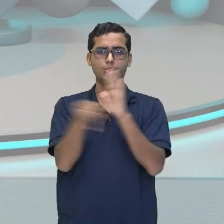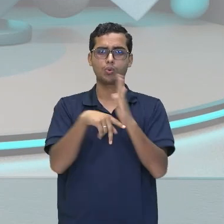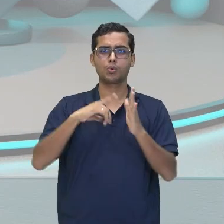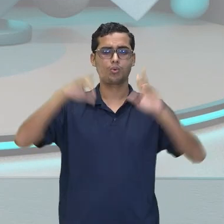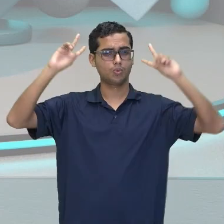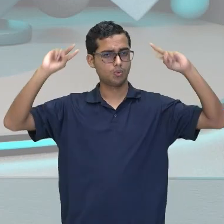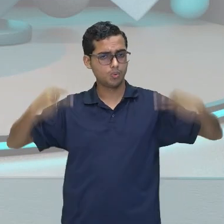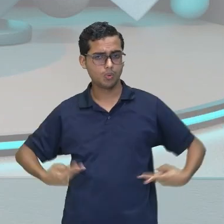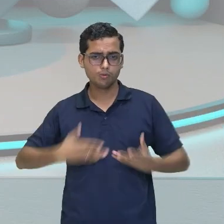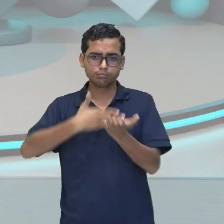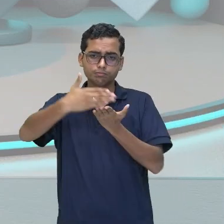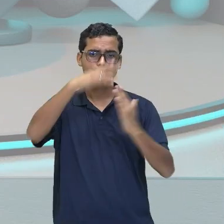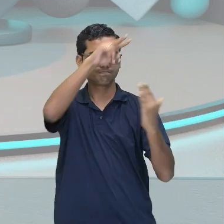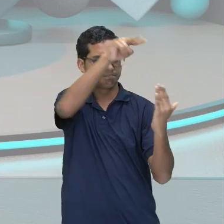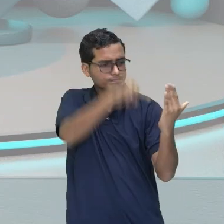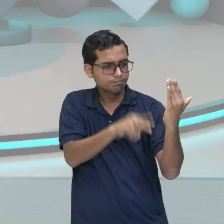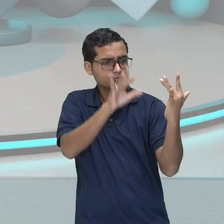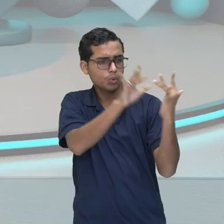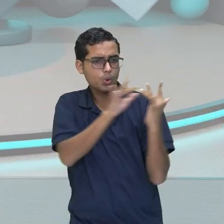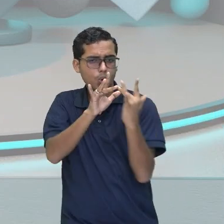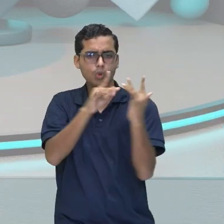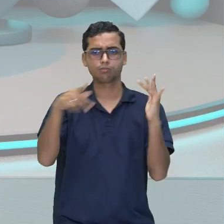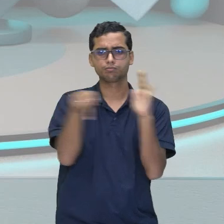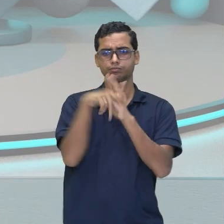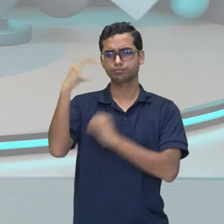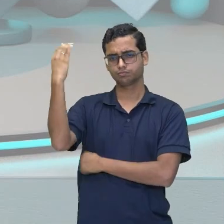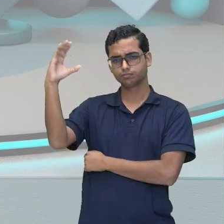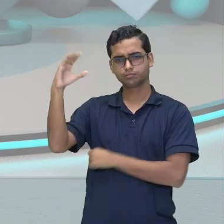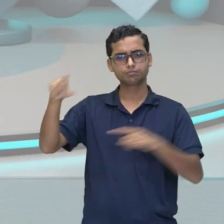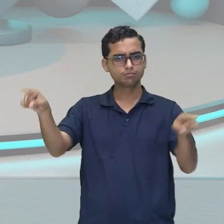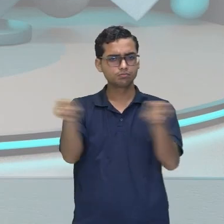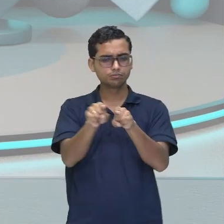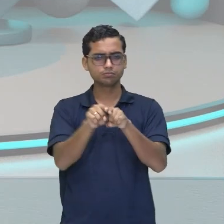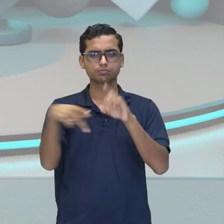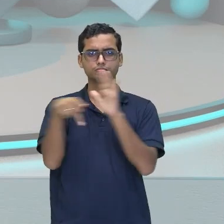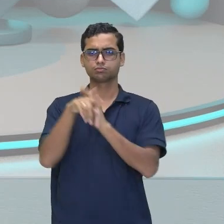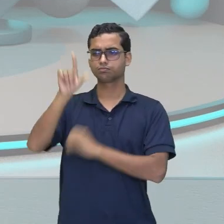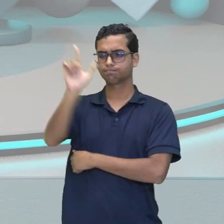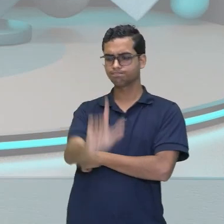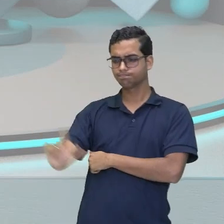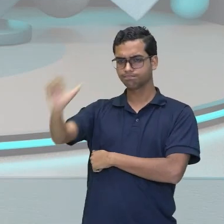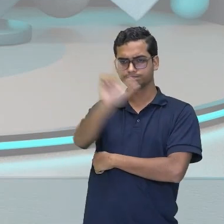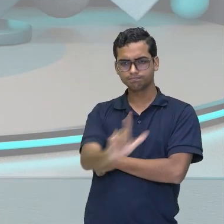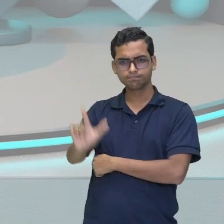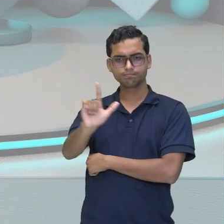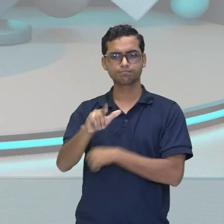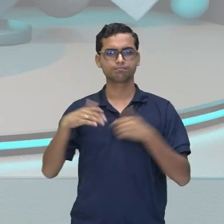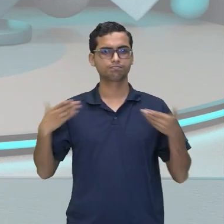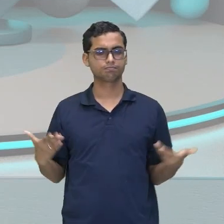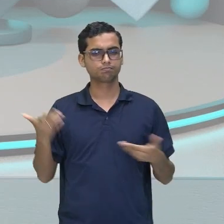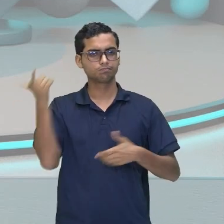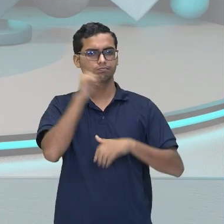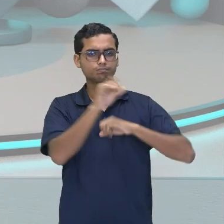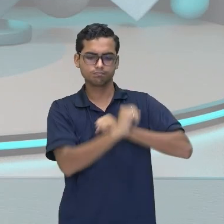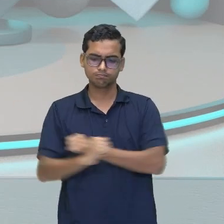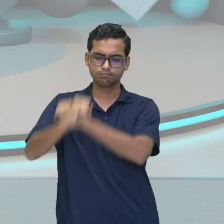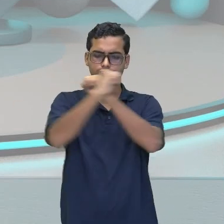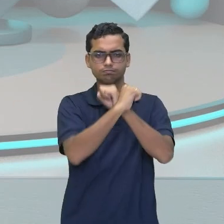e começaram a ter contato com a ciência e com a literatura, então vai fortalecer